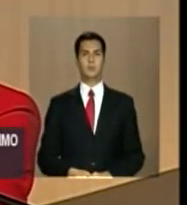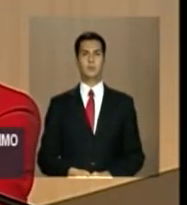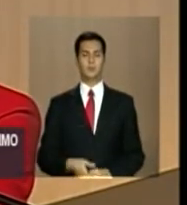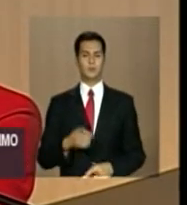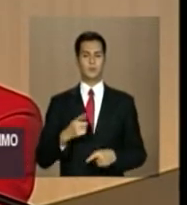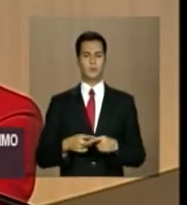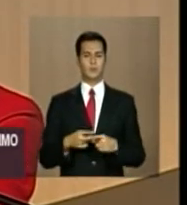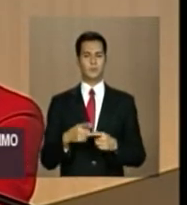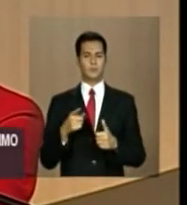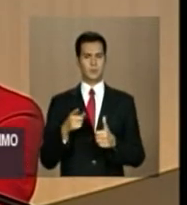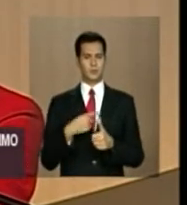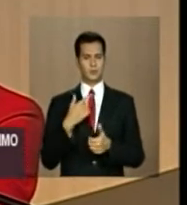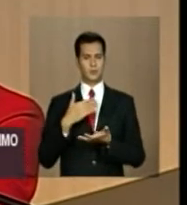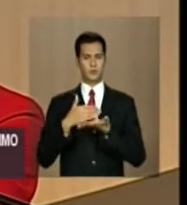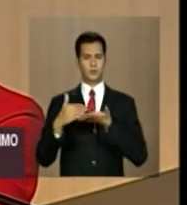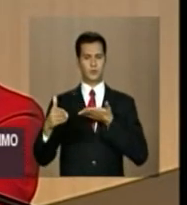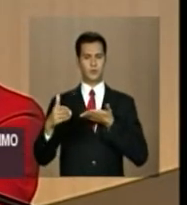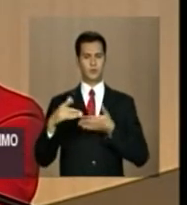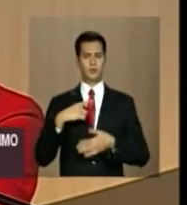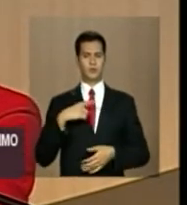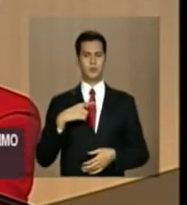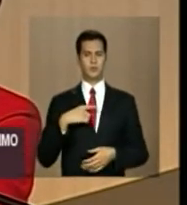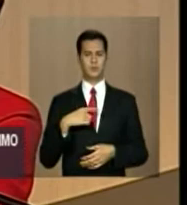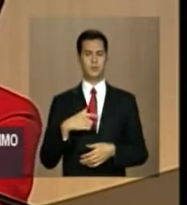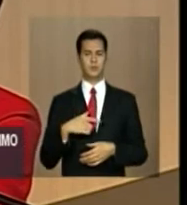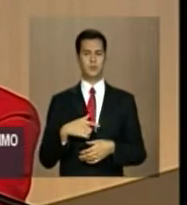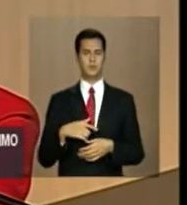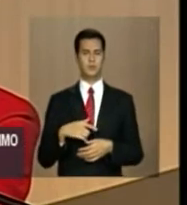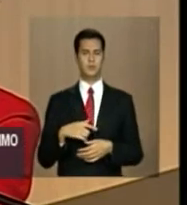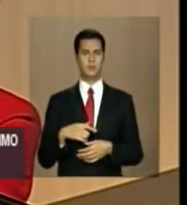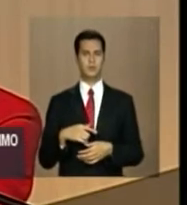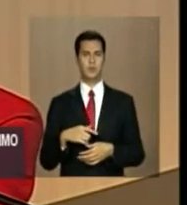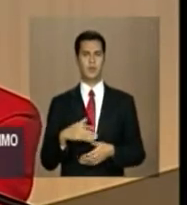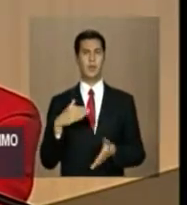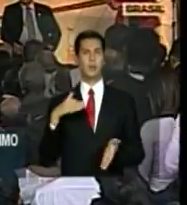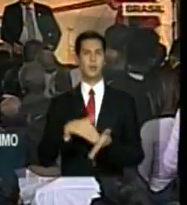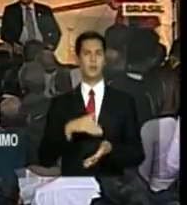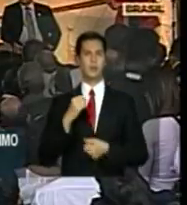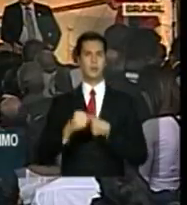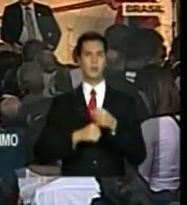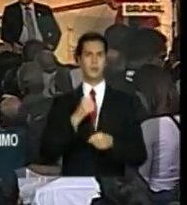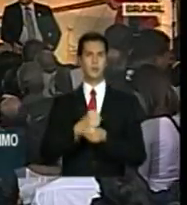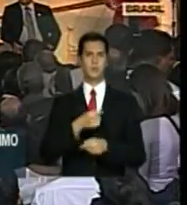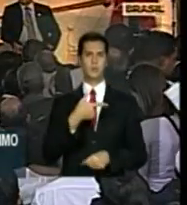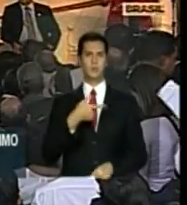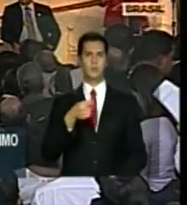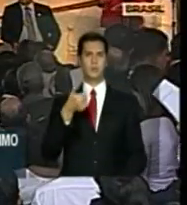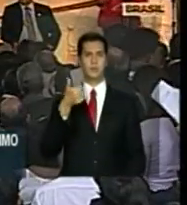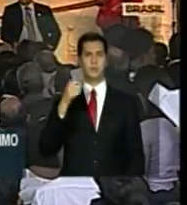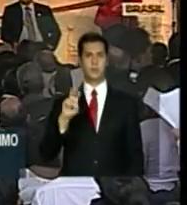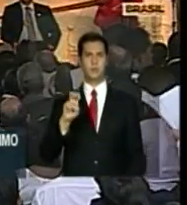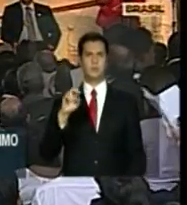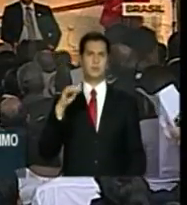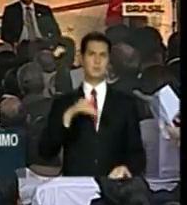primeira metade dessa década, ou seja, até 2015,